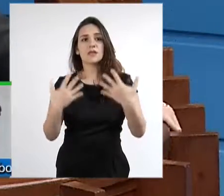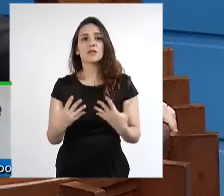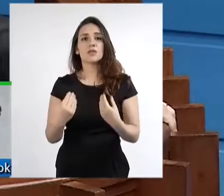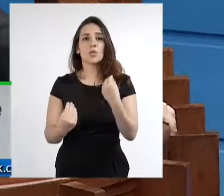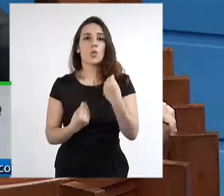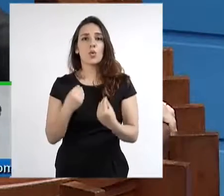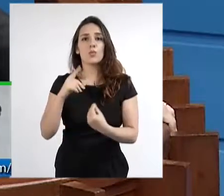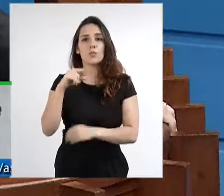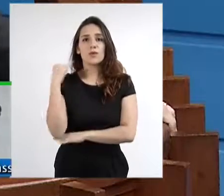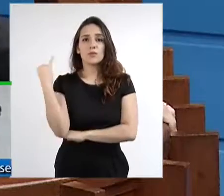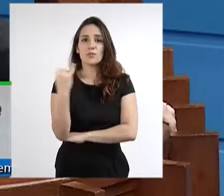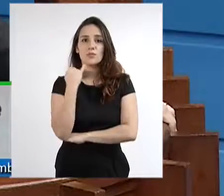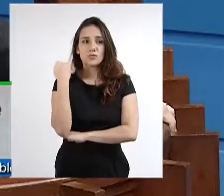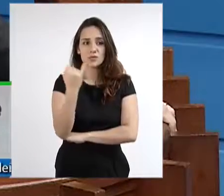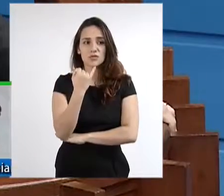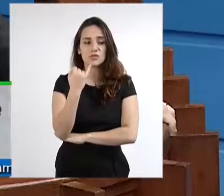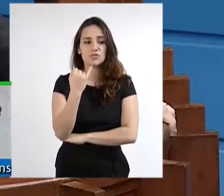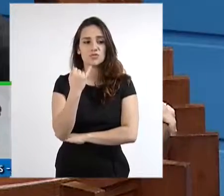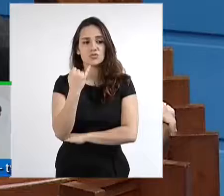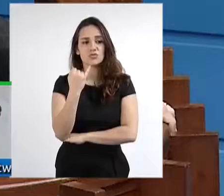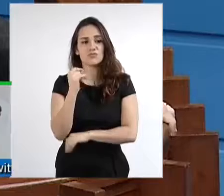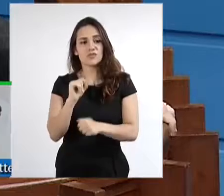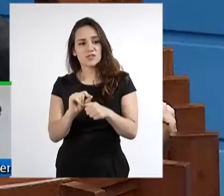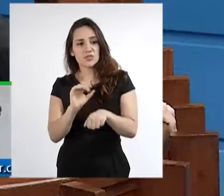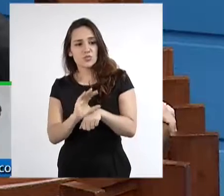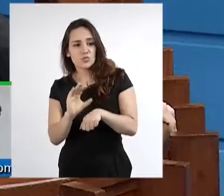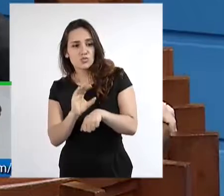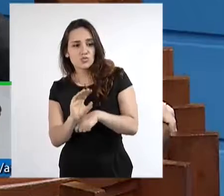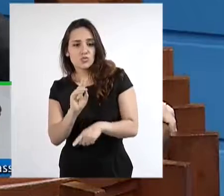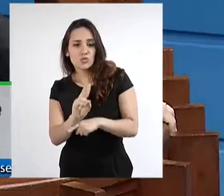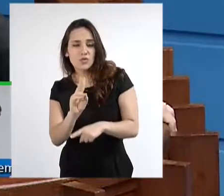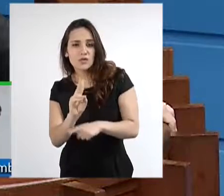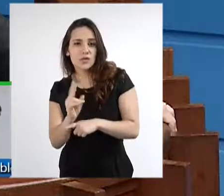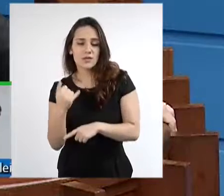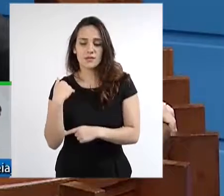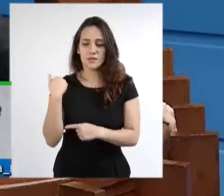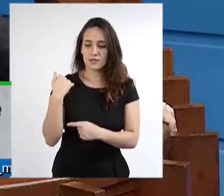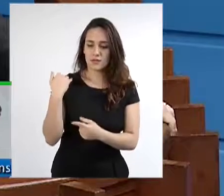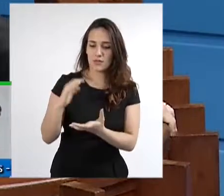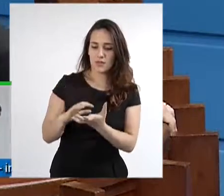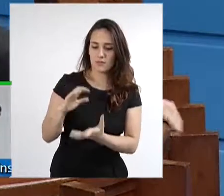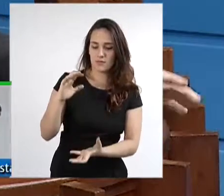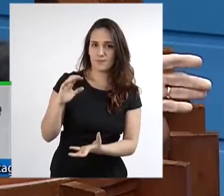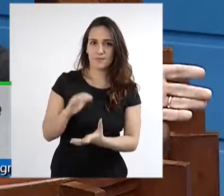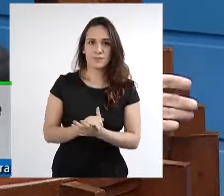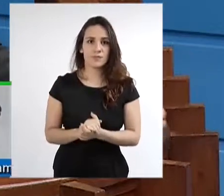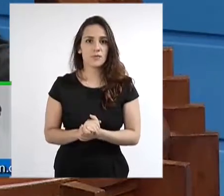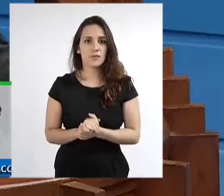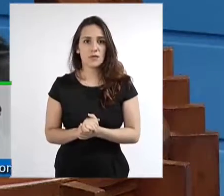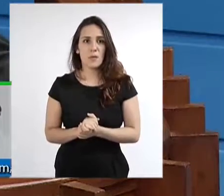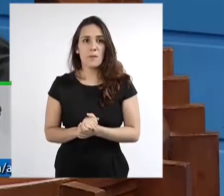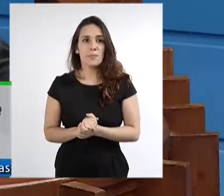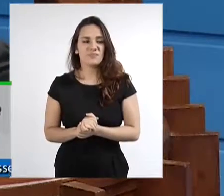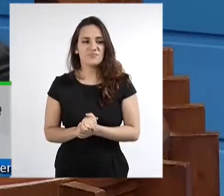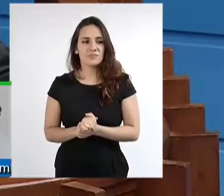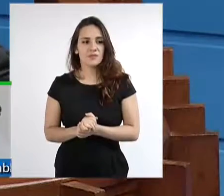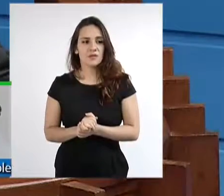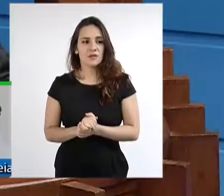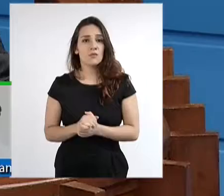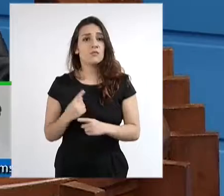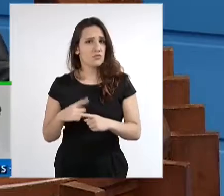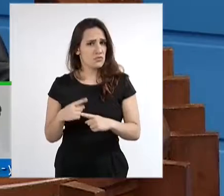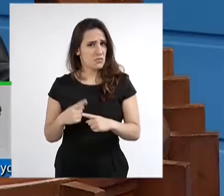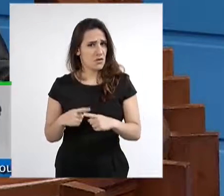nós prepararmos futuros cuidadores para os idosos. Idosos que serão a